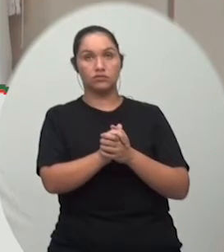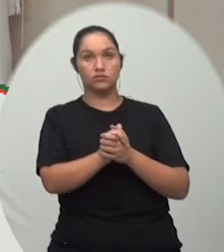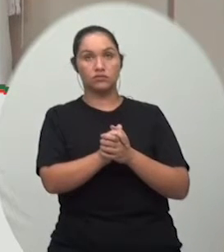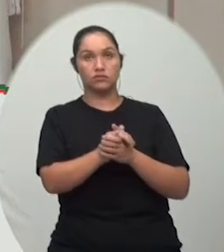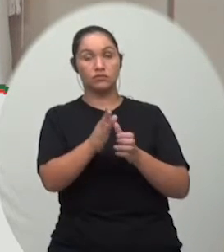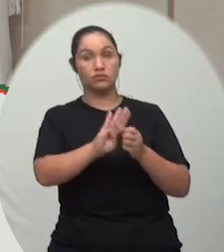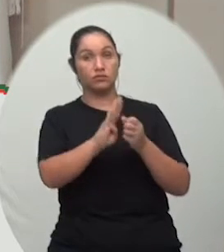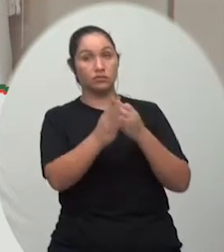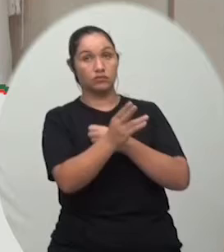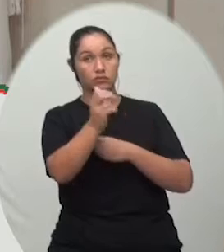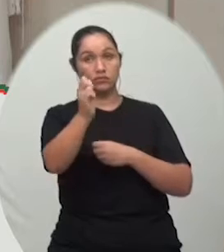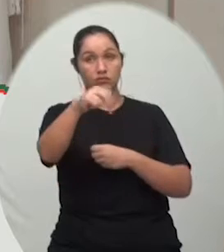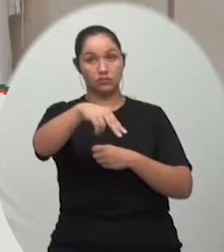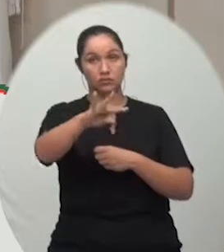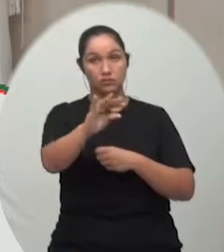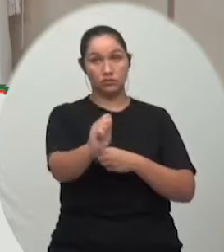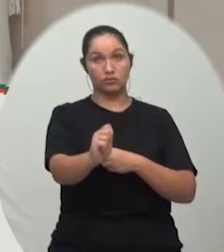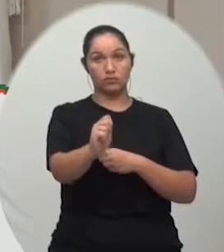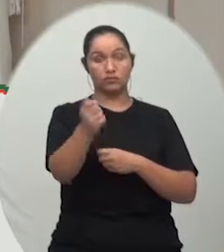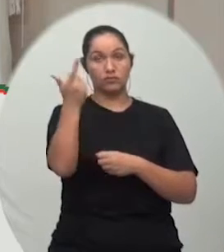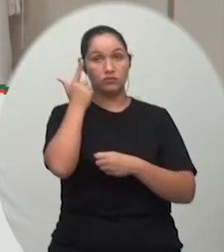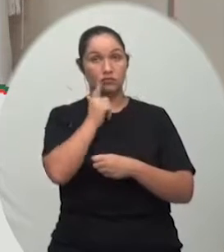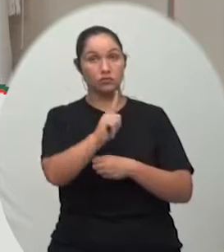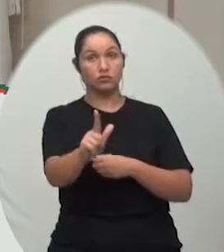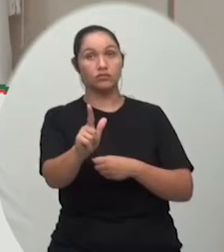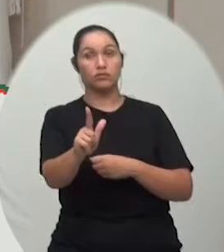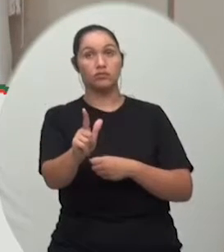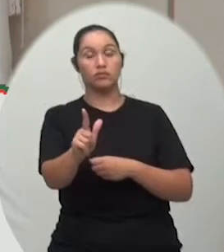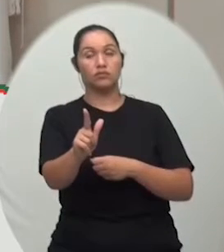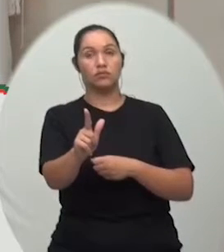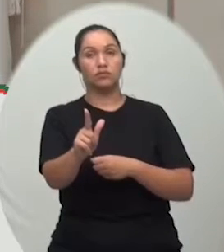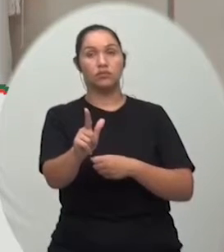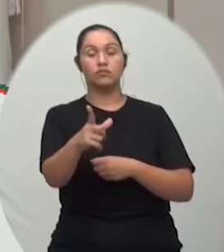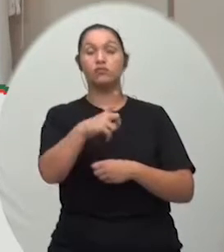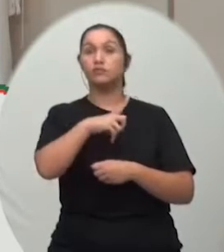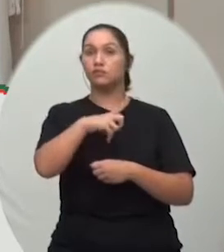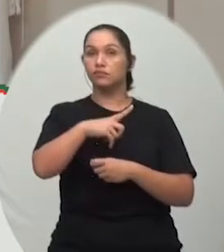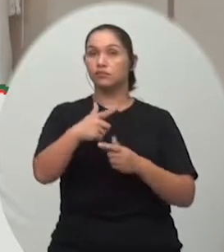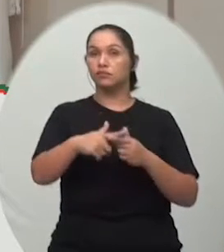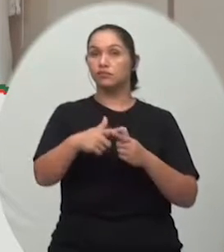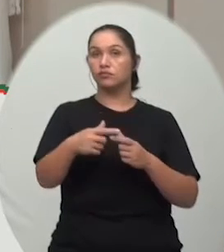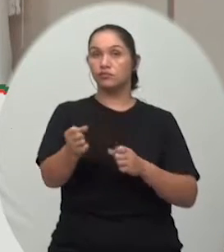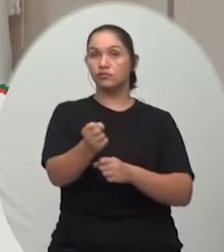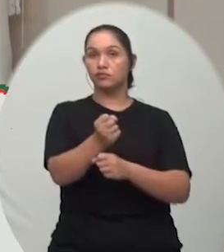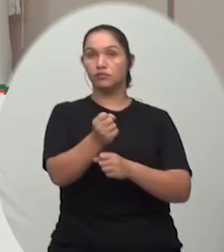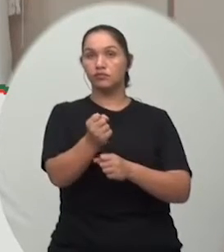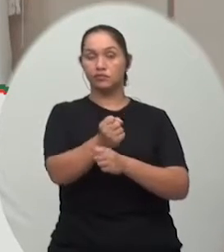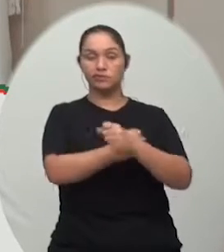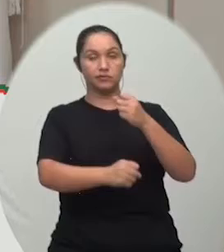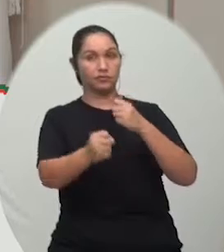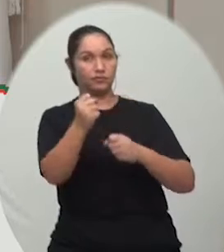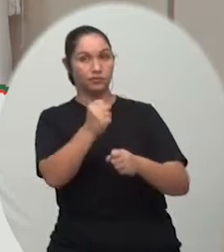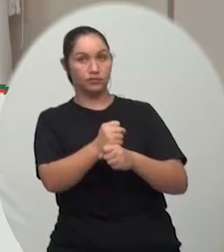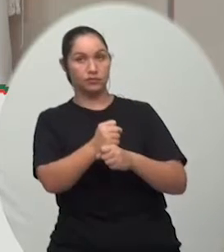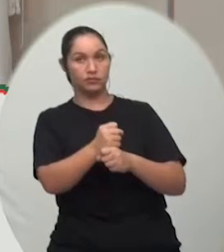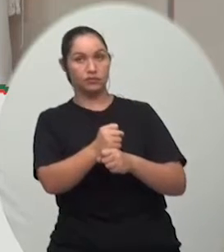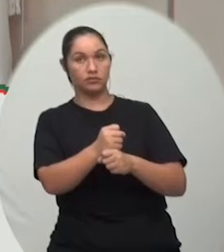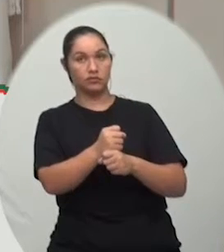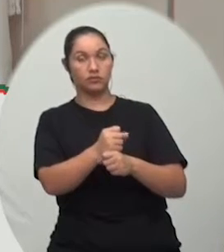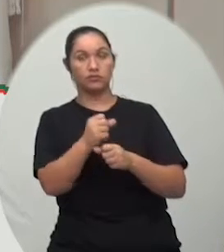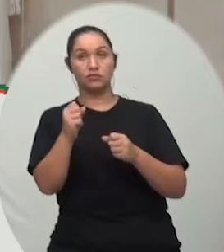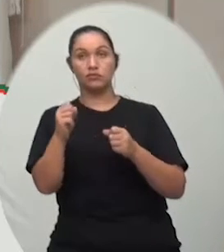para o bairro Anitta Garibaldi, especificamente. Esse projeto, no ano passado, foi criada uma instituição